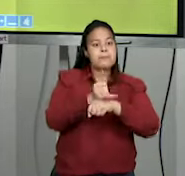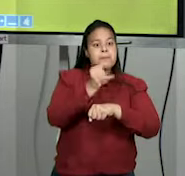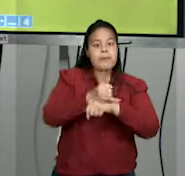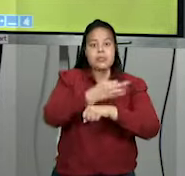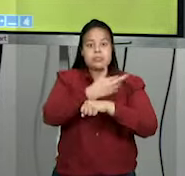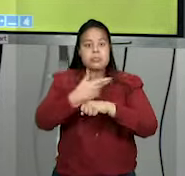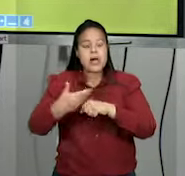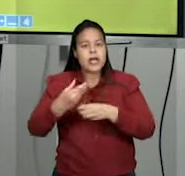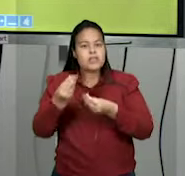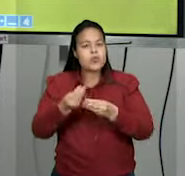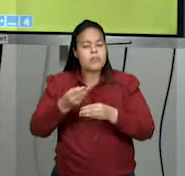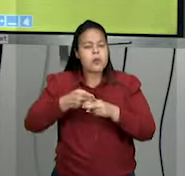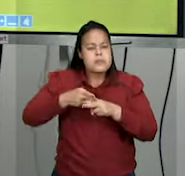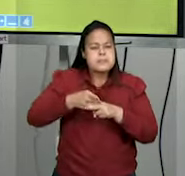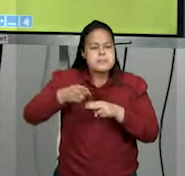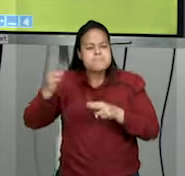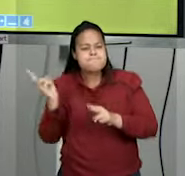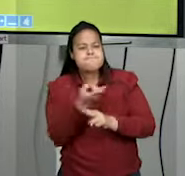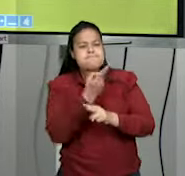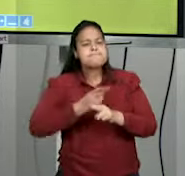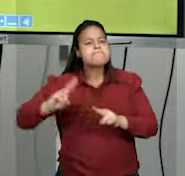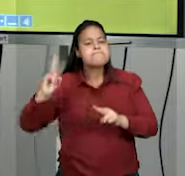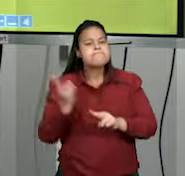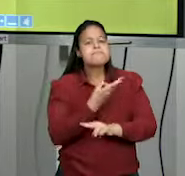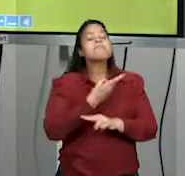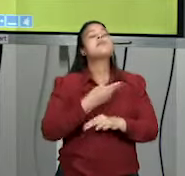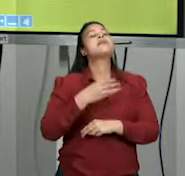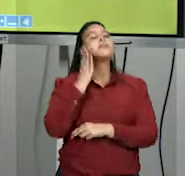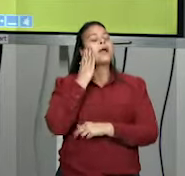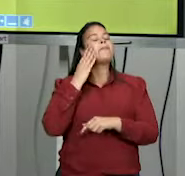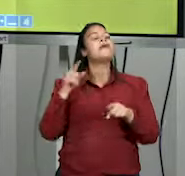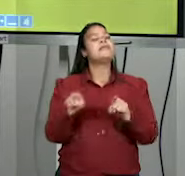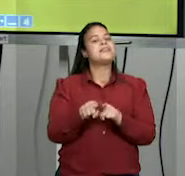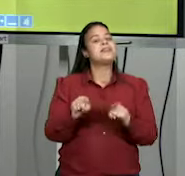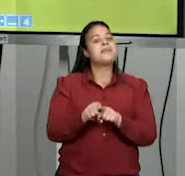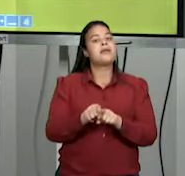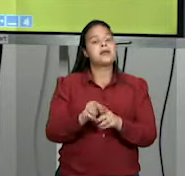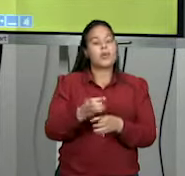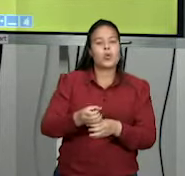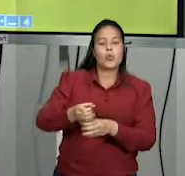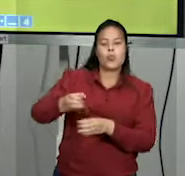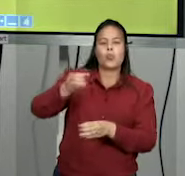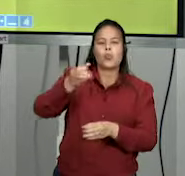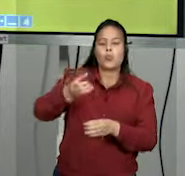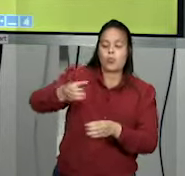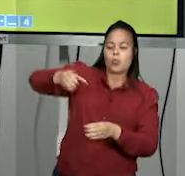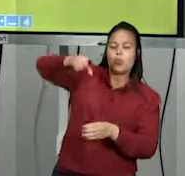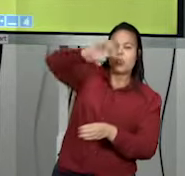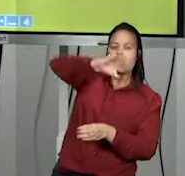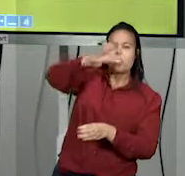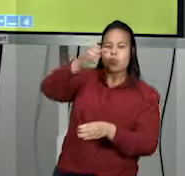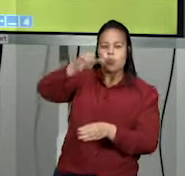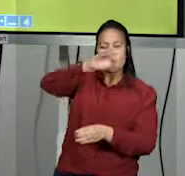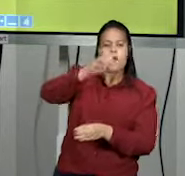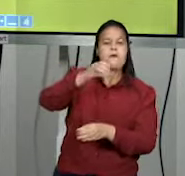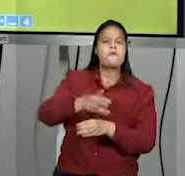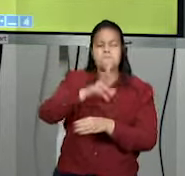lâmina do machado, a gente precisa saber lidar, montar o machado, fazer um cabo que funcione, que seja